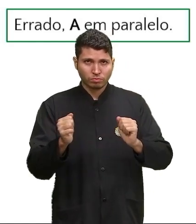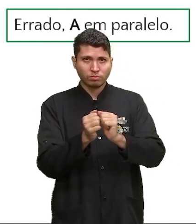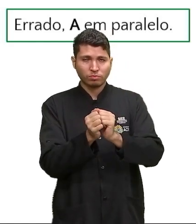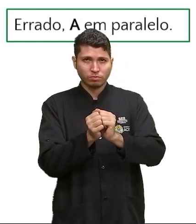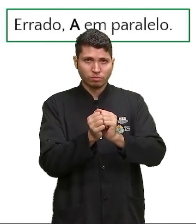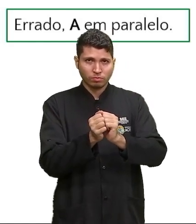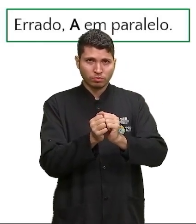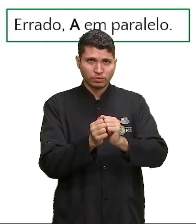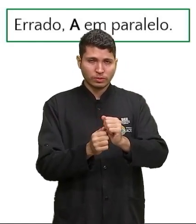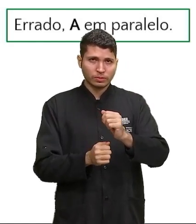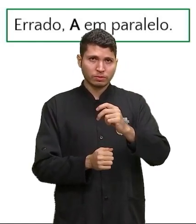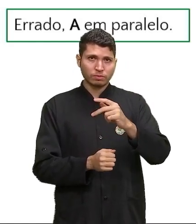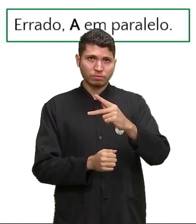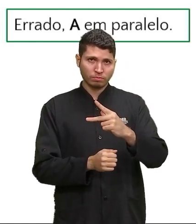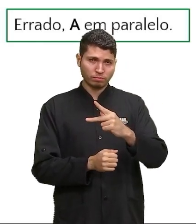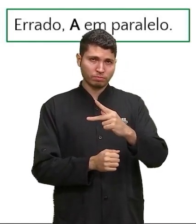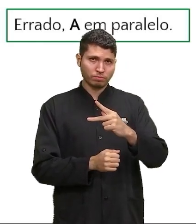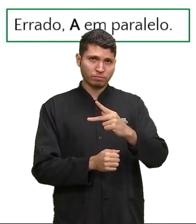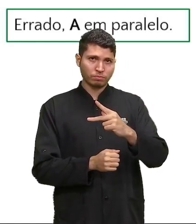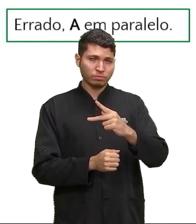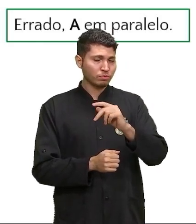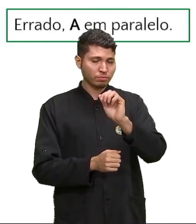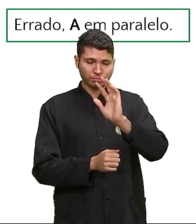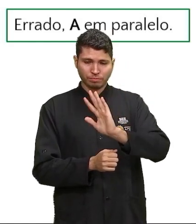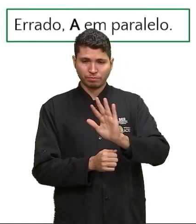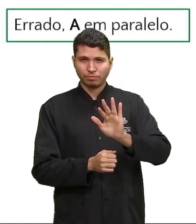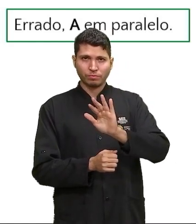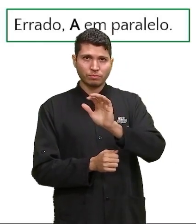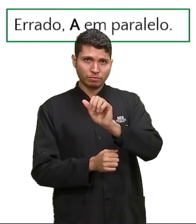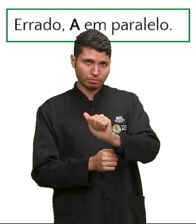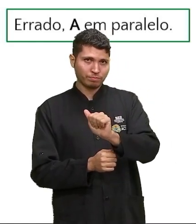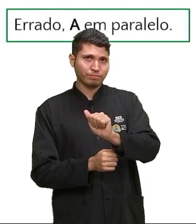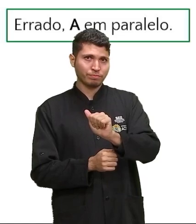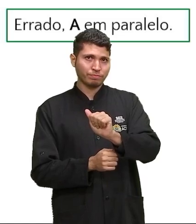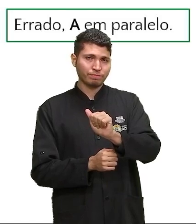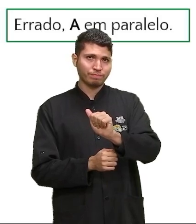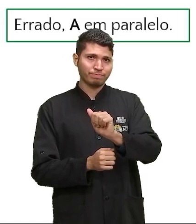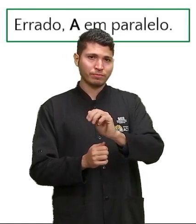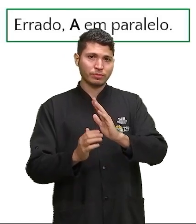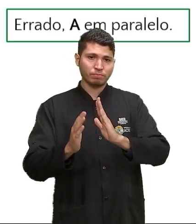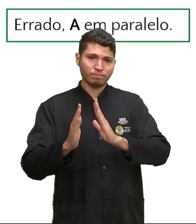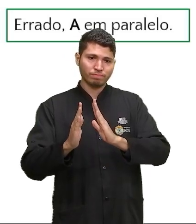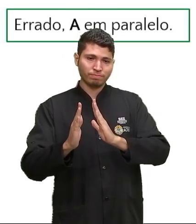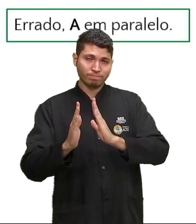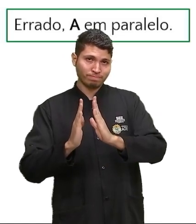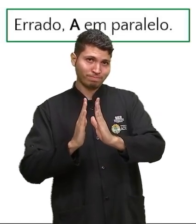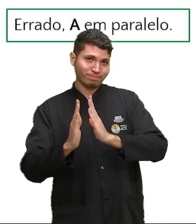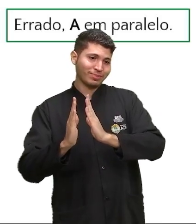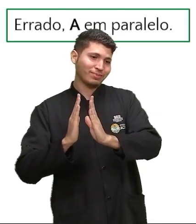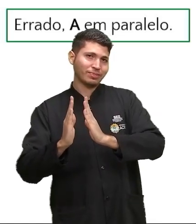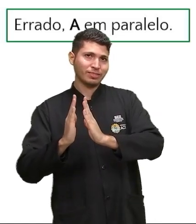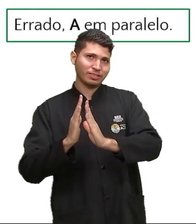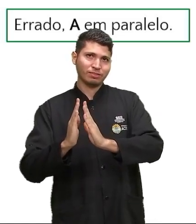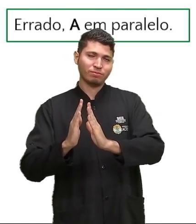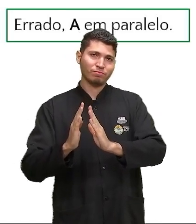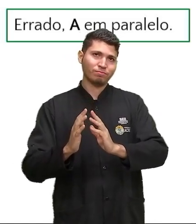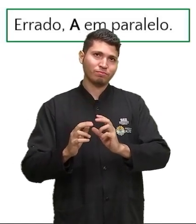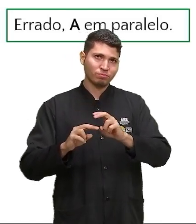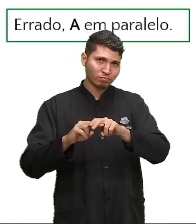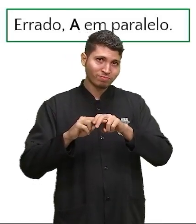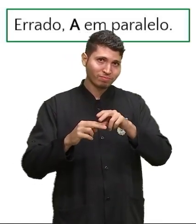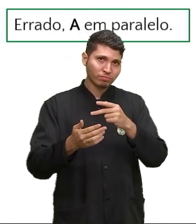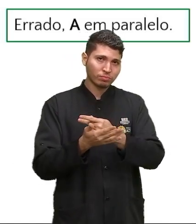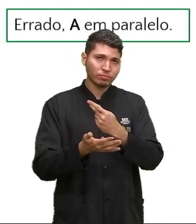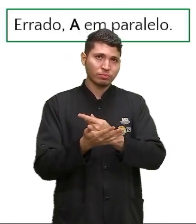amperímetro. E olha aí que legal, o amperímetro ainda está em paralelo, ainda está mais errado ainda. Alternativa C,